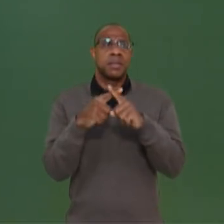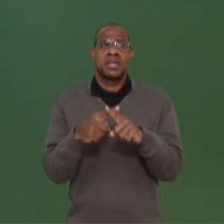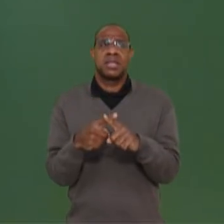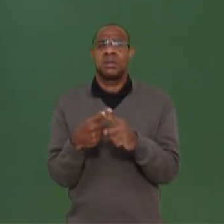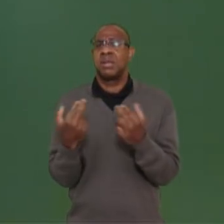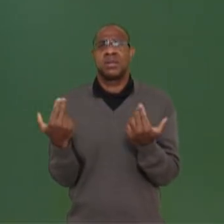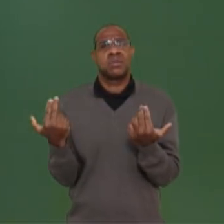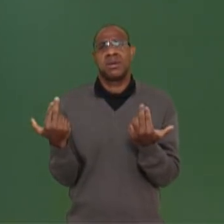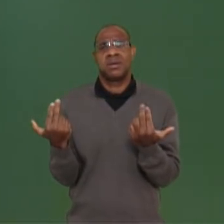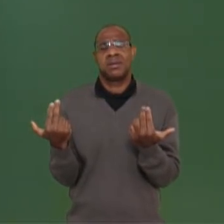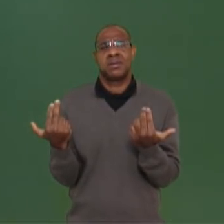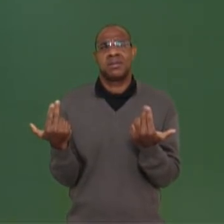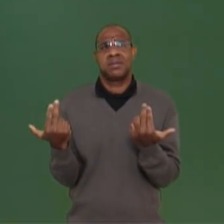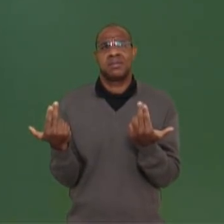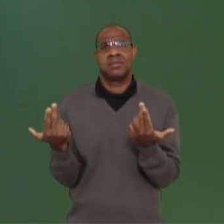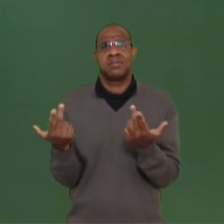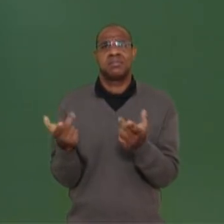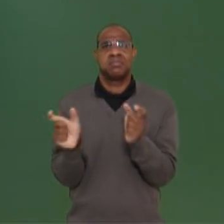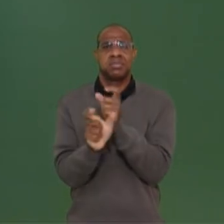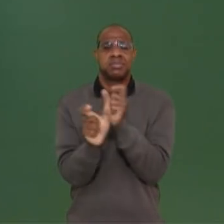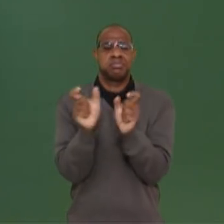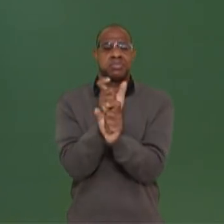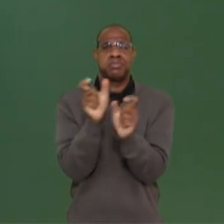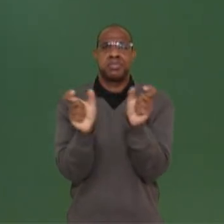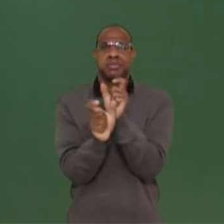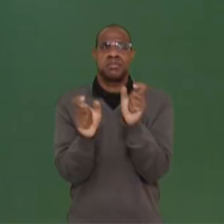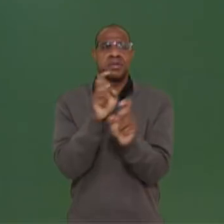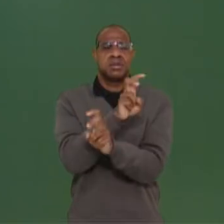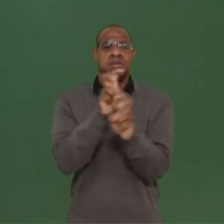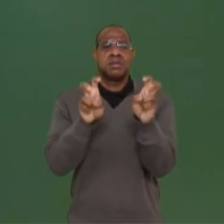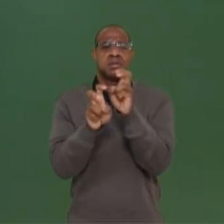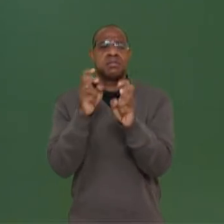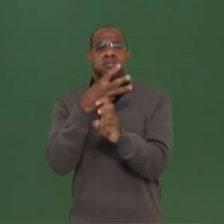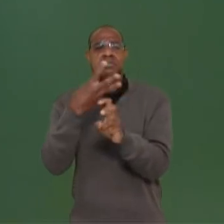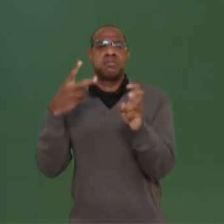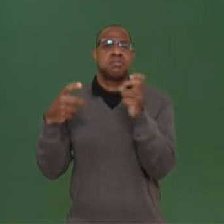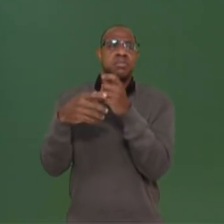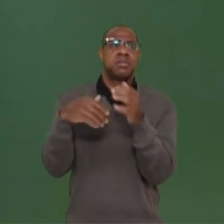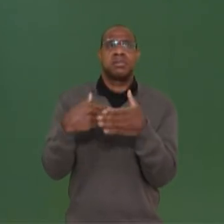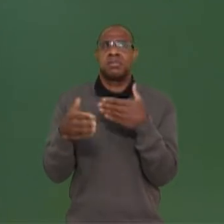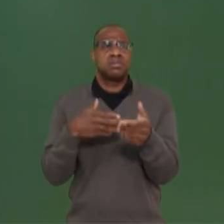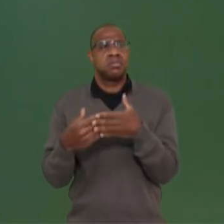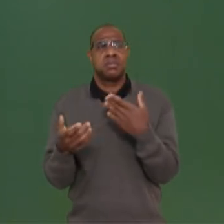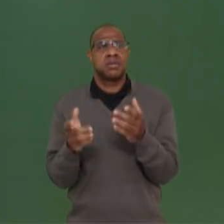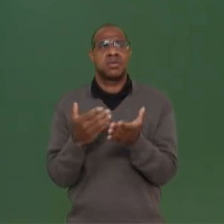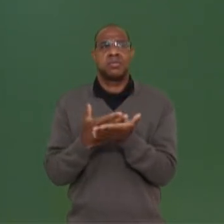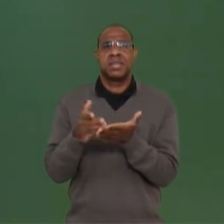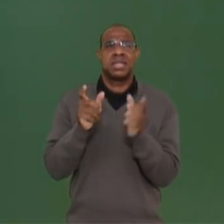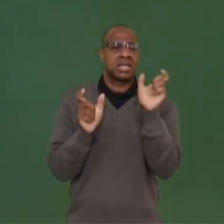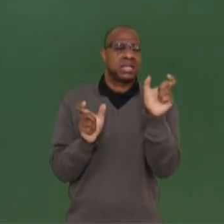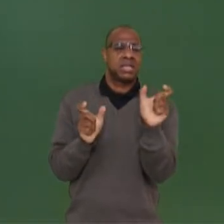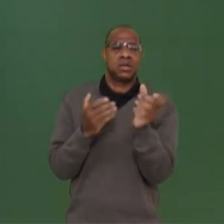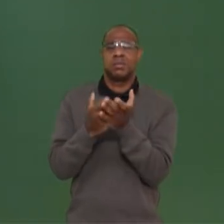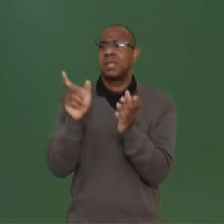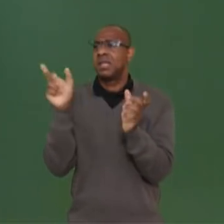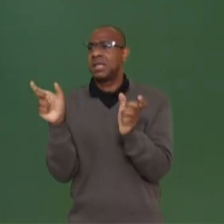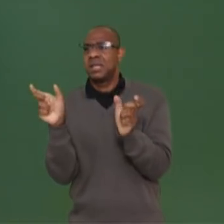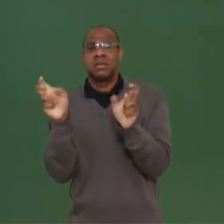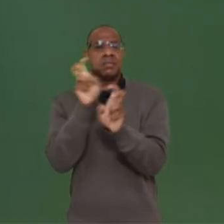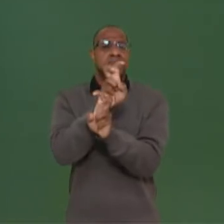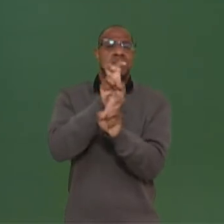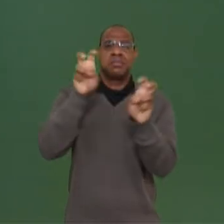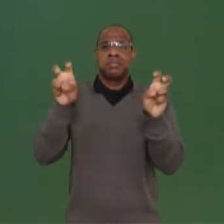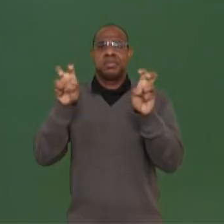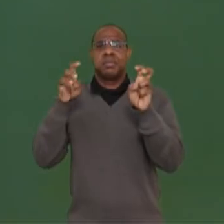ela é comutativa, a ordem dos fatores não altera o produto. Então, se você começar aqui, o resultado que você vai